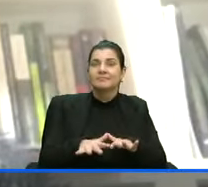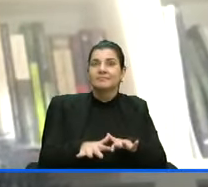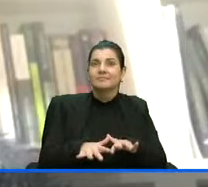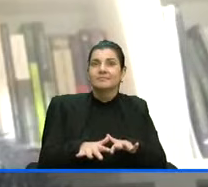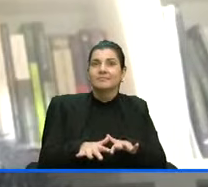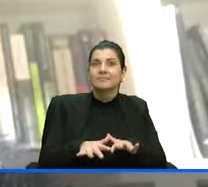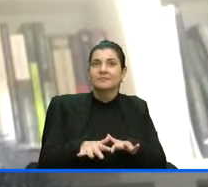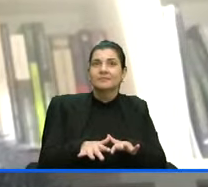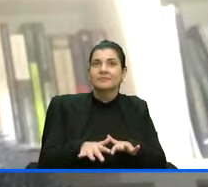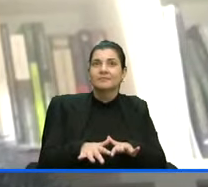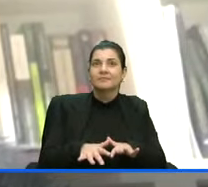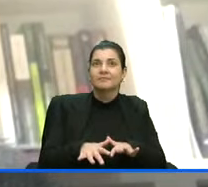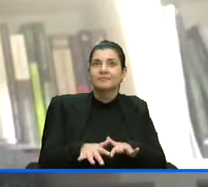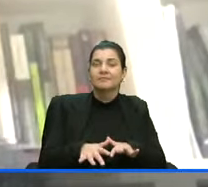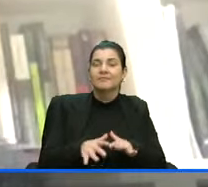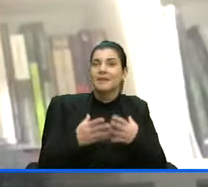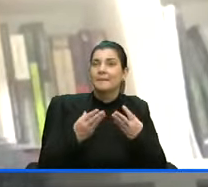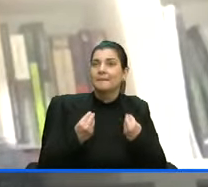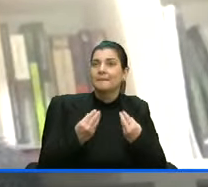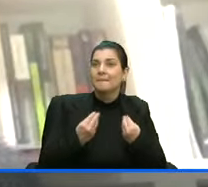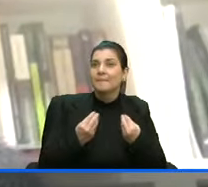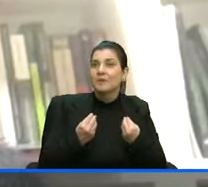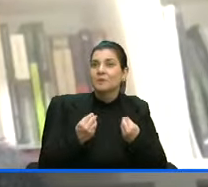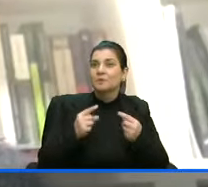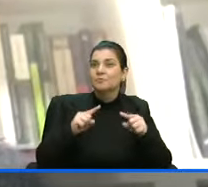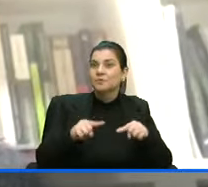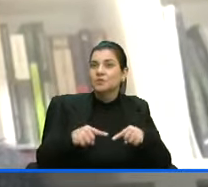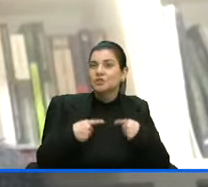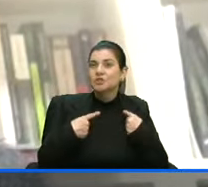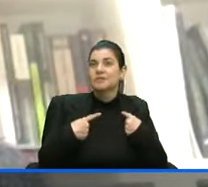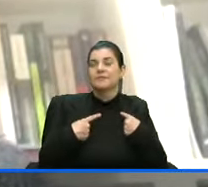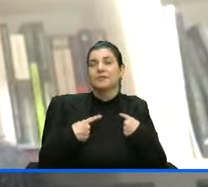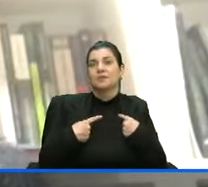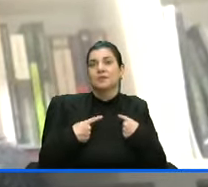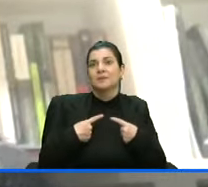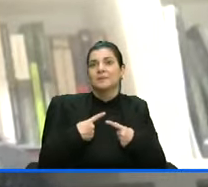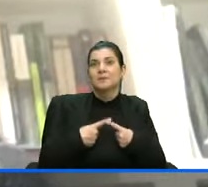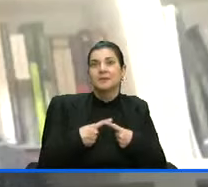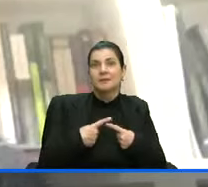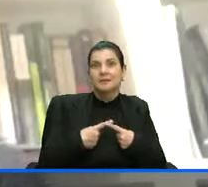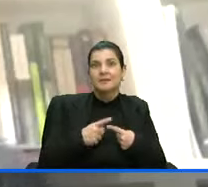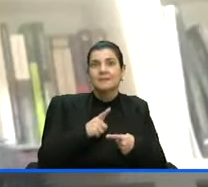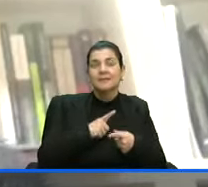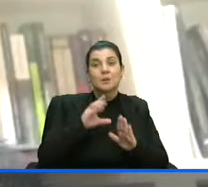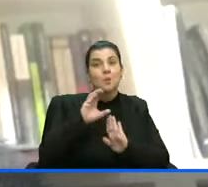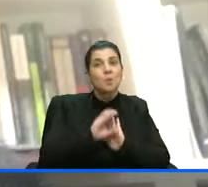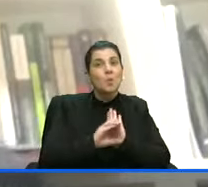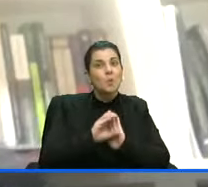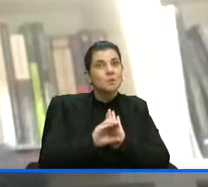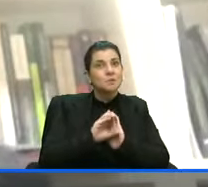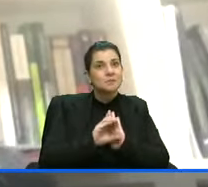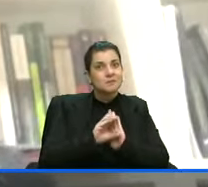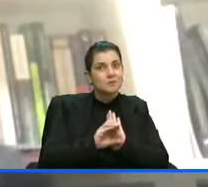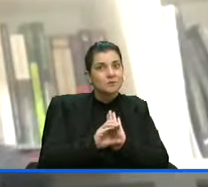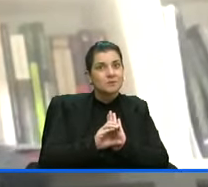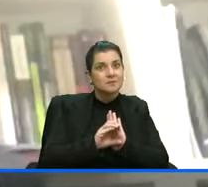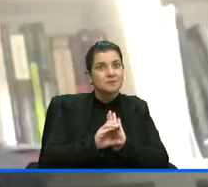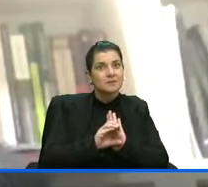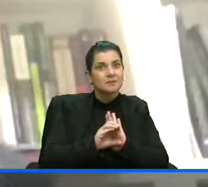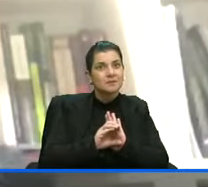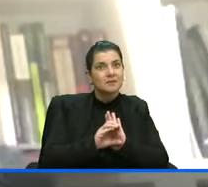nos coloca muito desafiador, porque existe um conceito que a Fulvia Rosenberg,